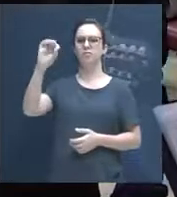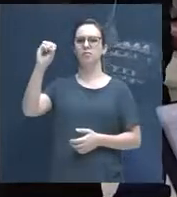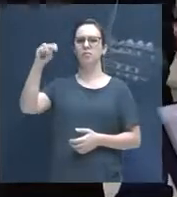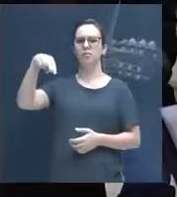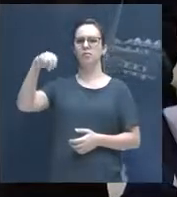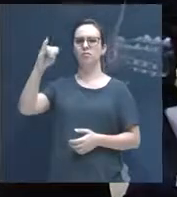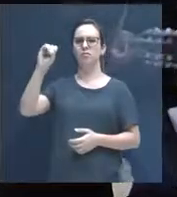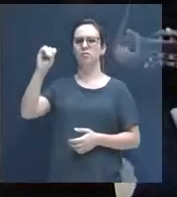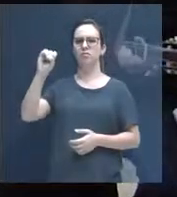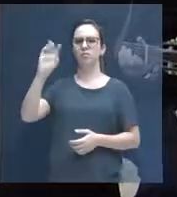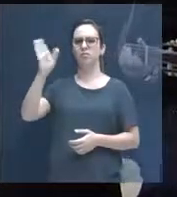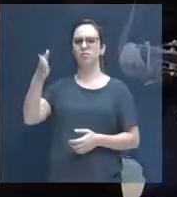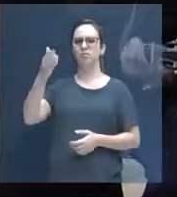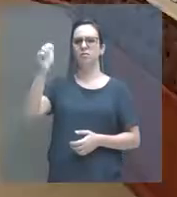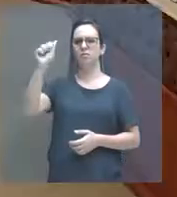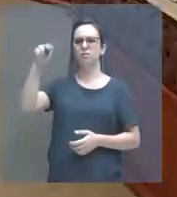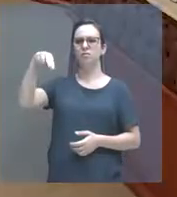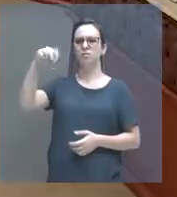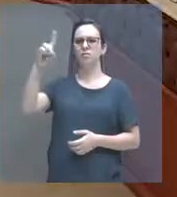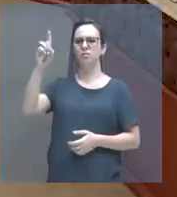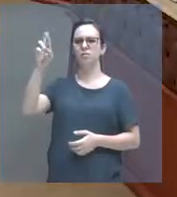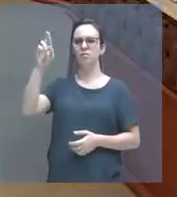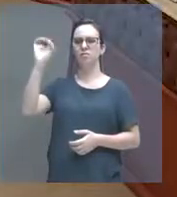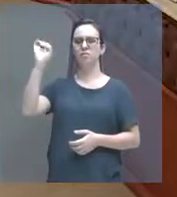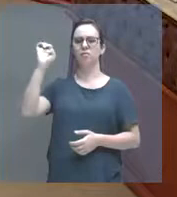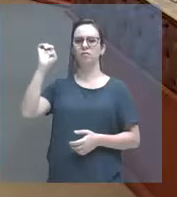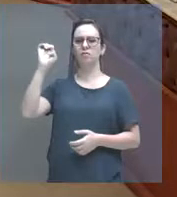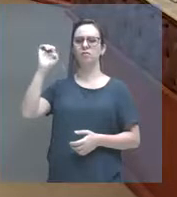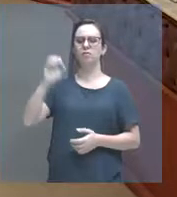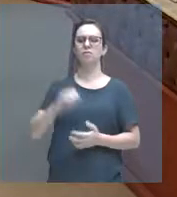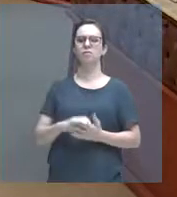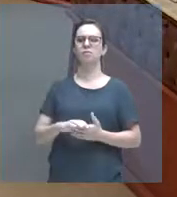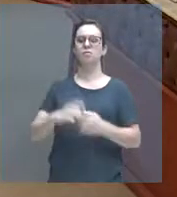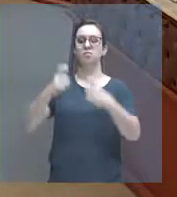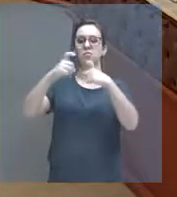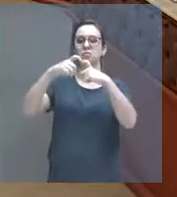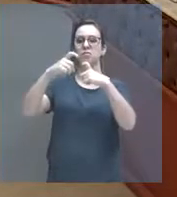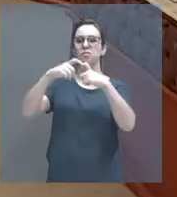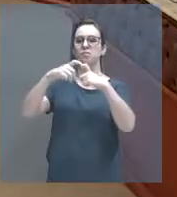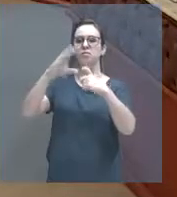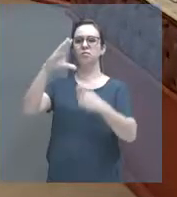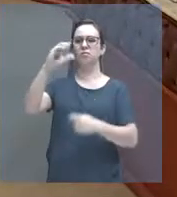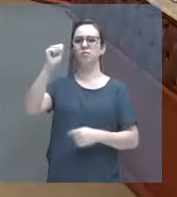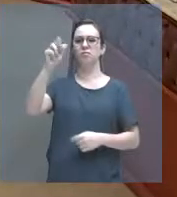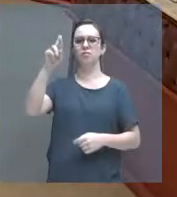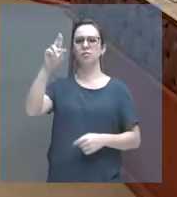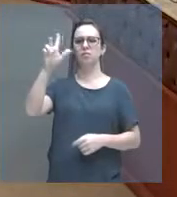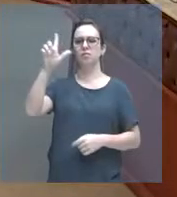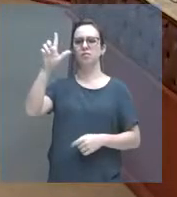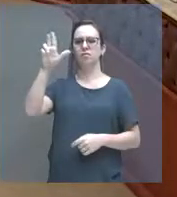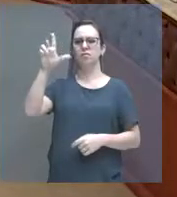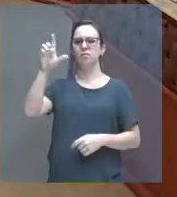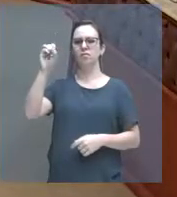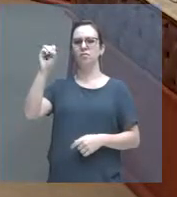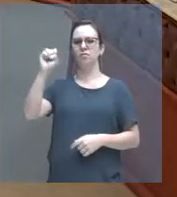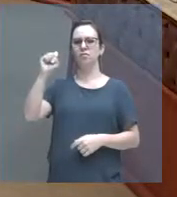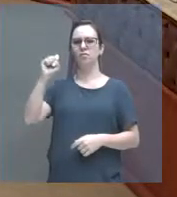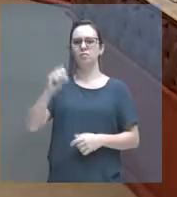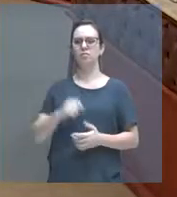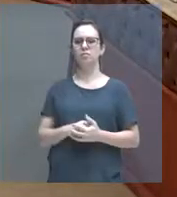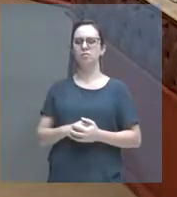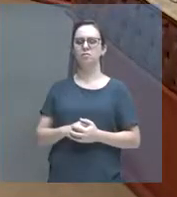Almeida, Dr. Carlos Yasli, muito obrigado pela presença, médico. Dr. Zé